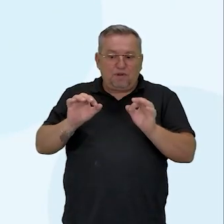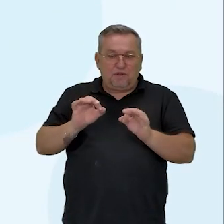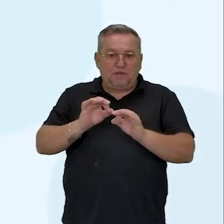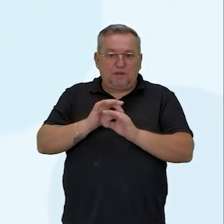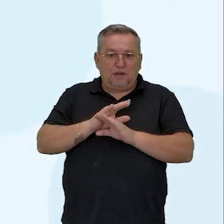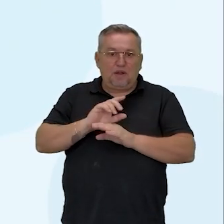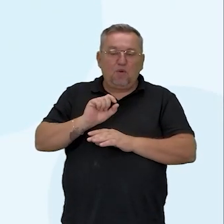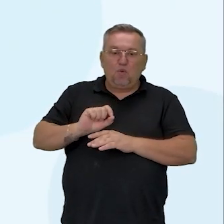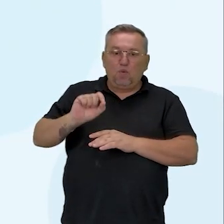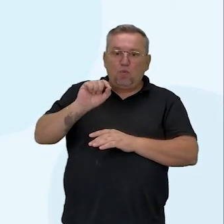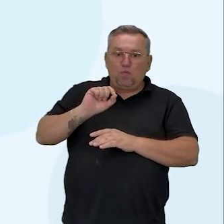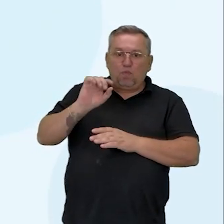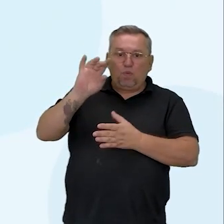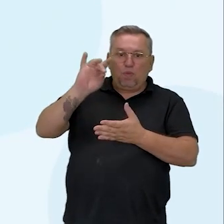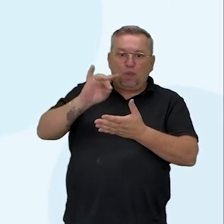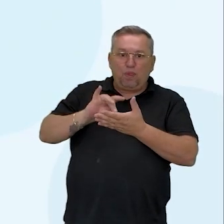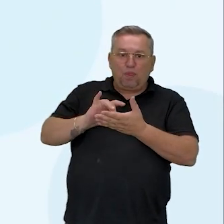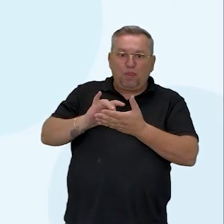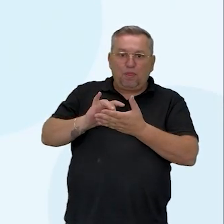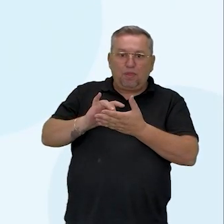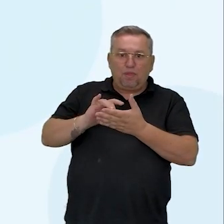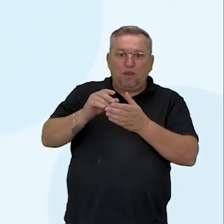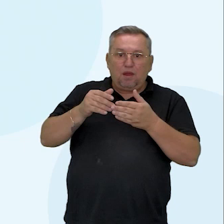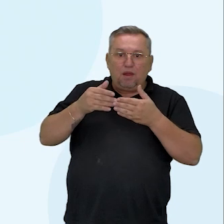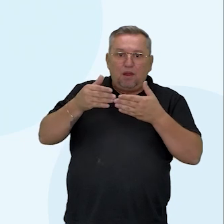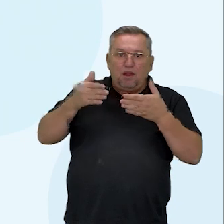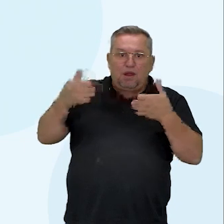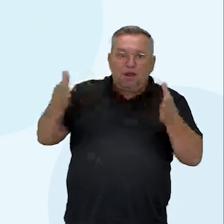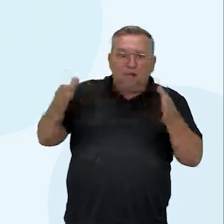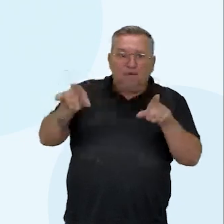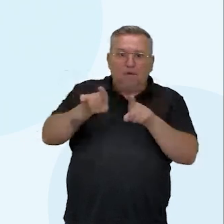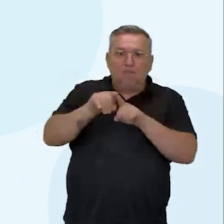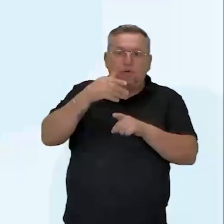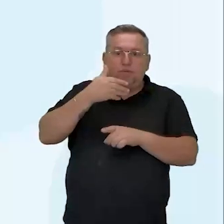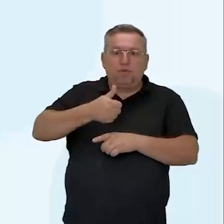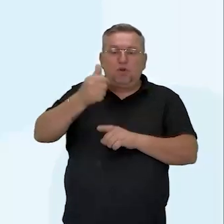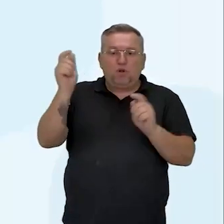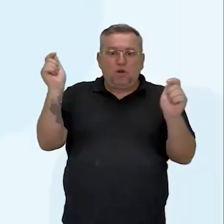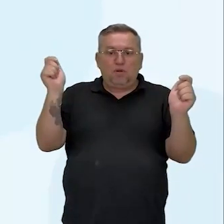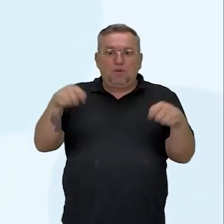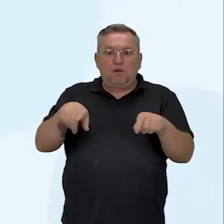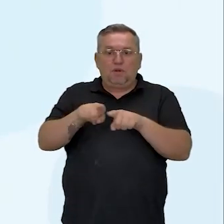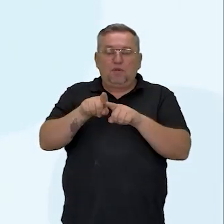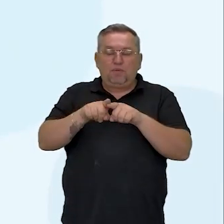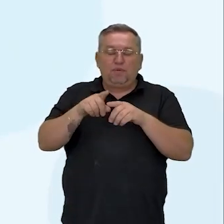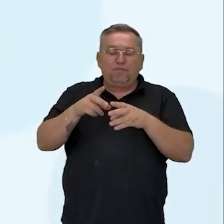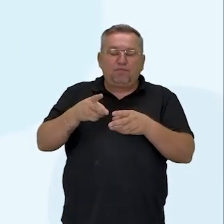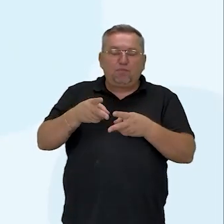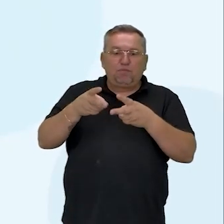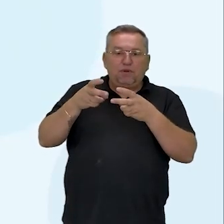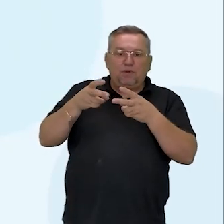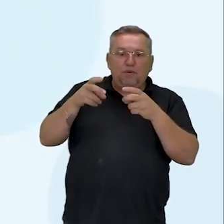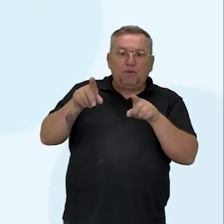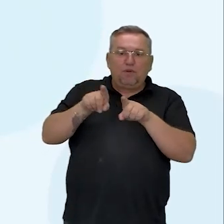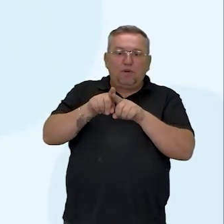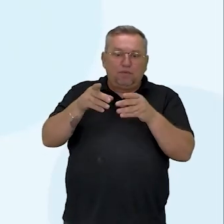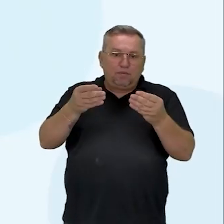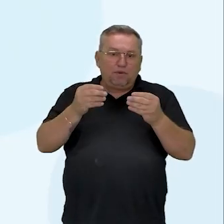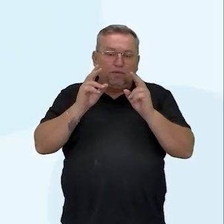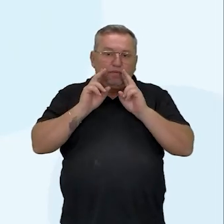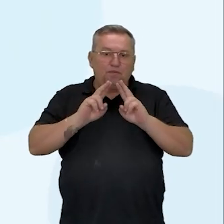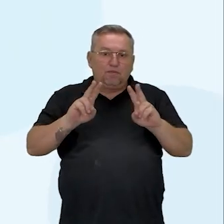que isso, evidentemente, abre horizontes, né? Melhora a capacidade de abstração e dá uma perspectiva